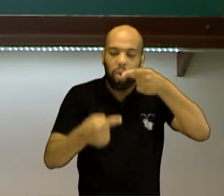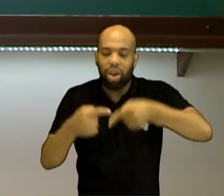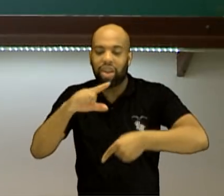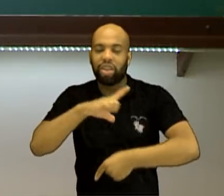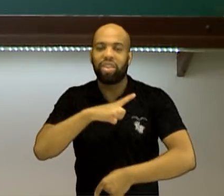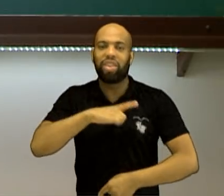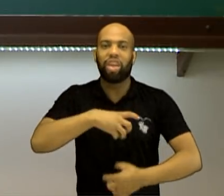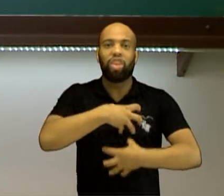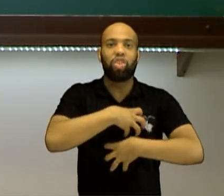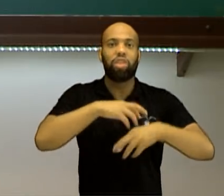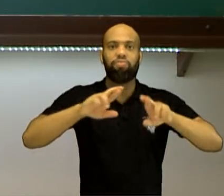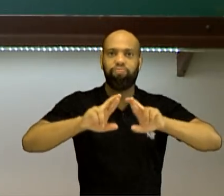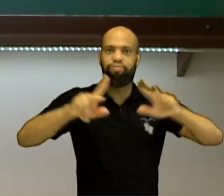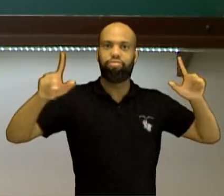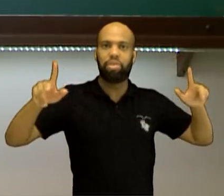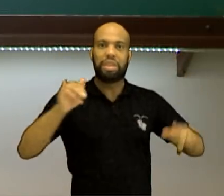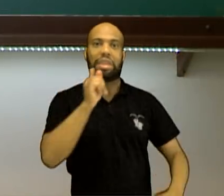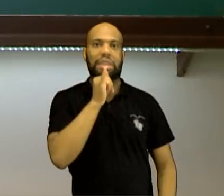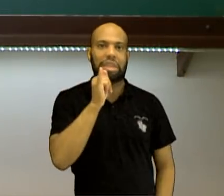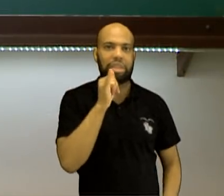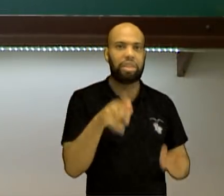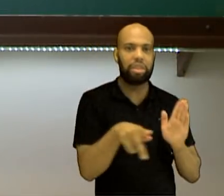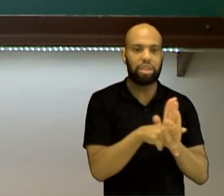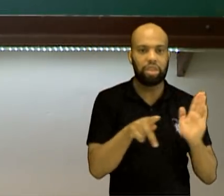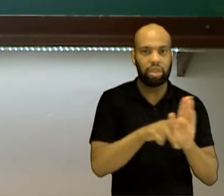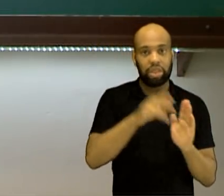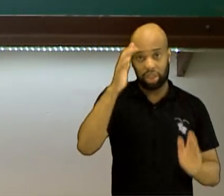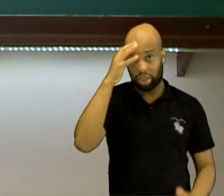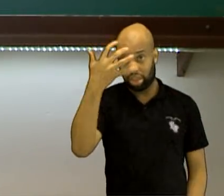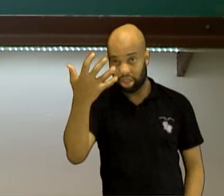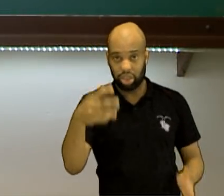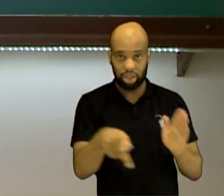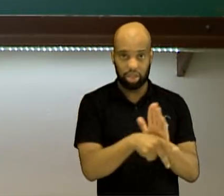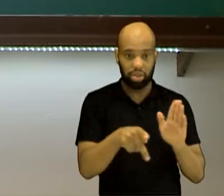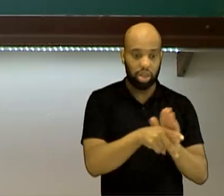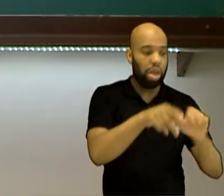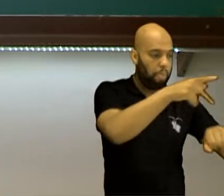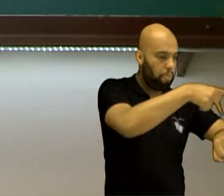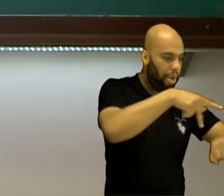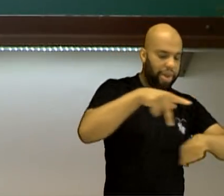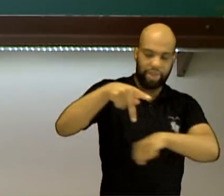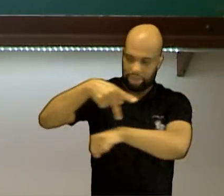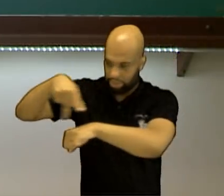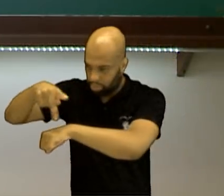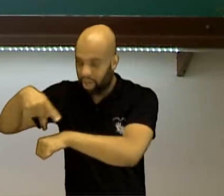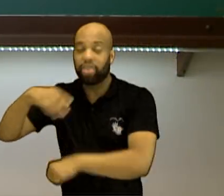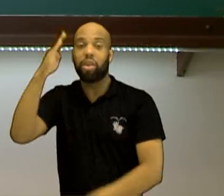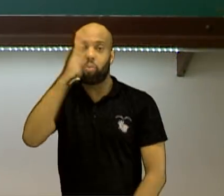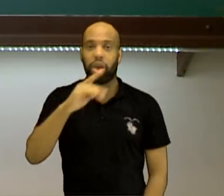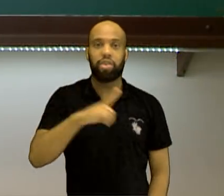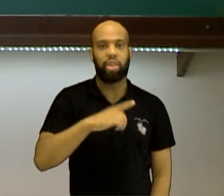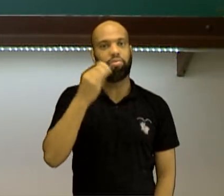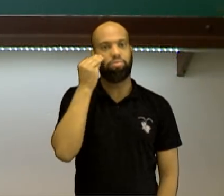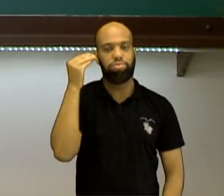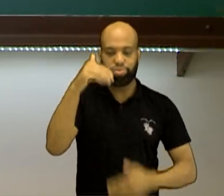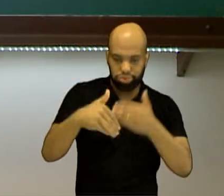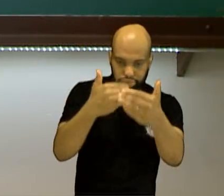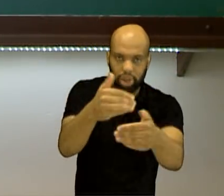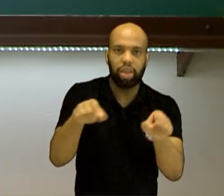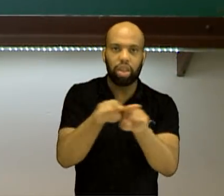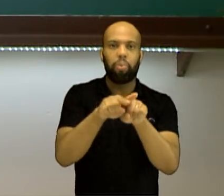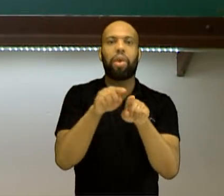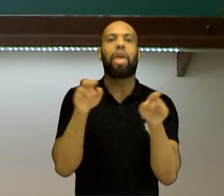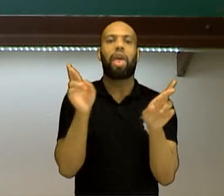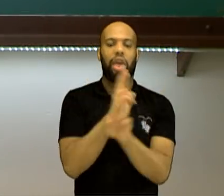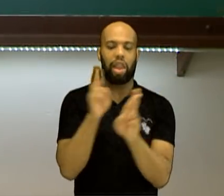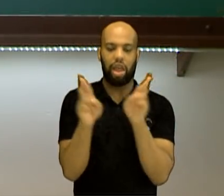escalas. Demos dois exemplos de uma solução diplomática, aí, geopolítica diplomática, que o Brasil precisou desenvolver com relação